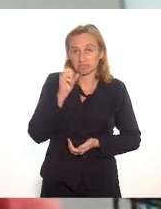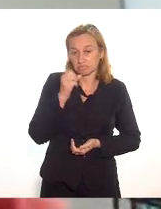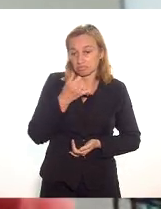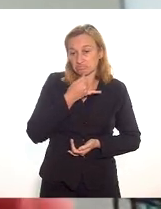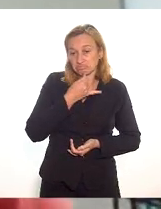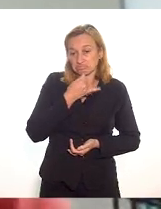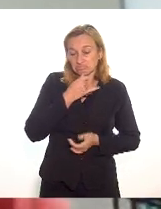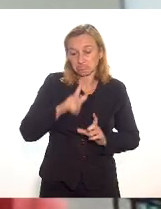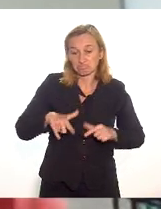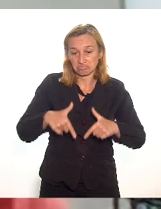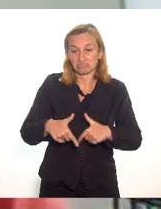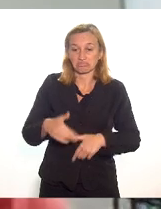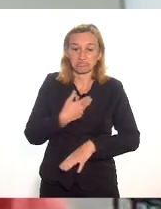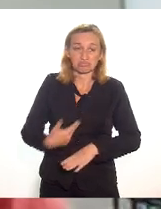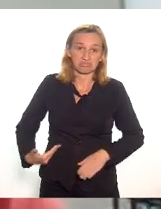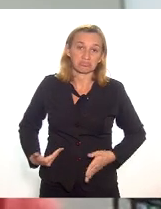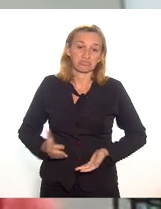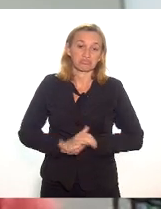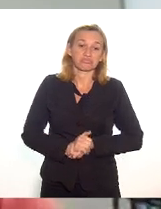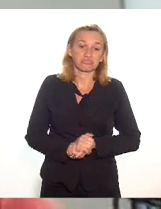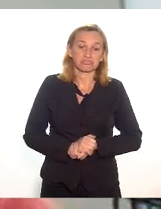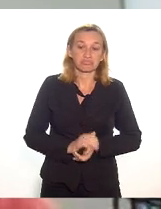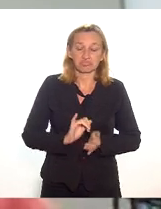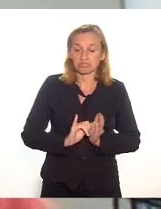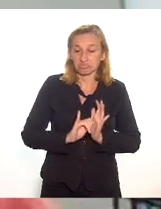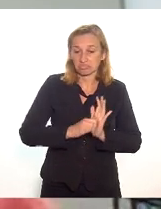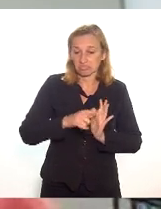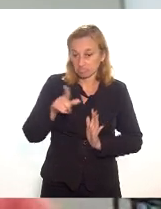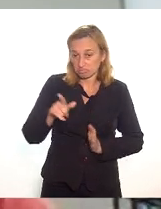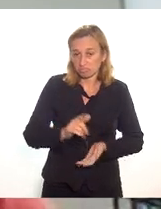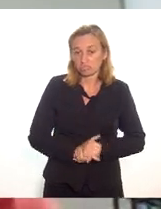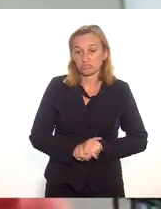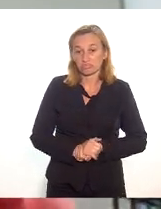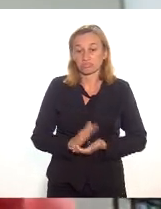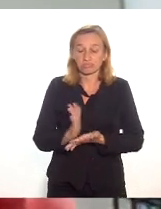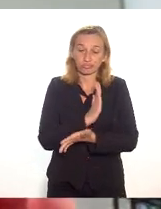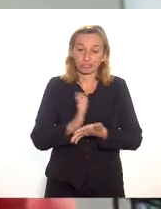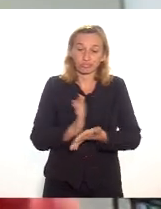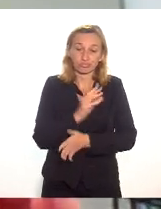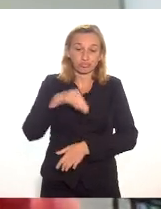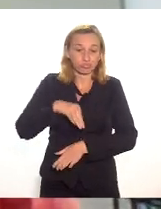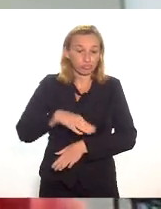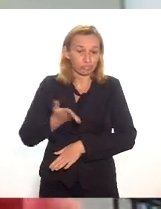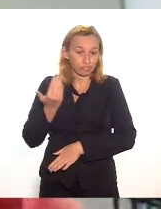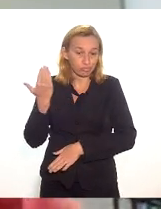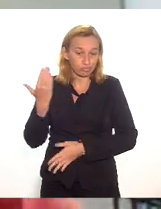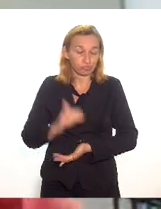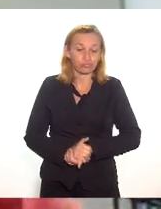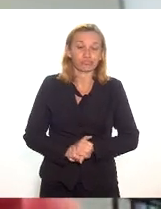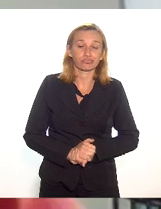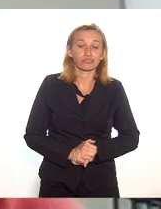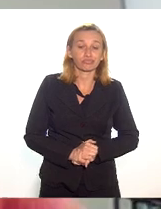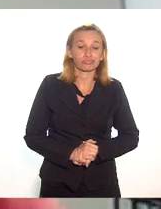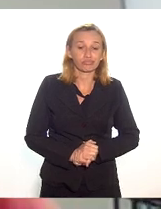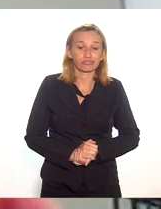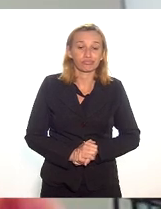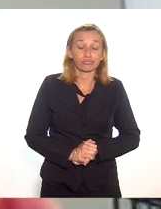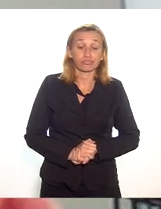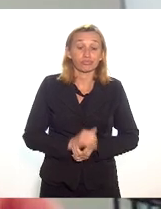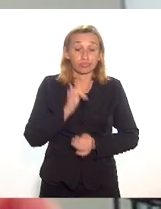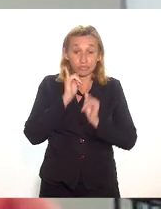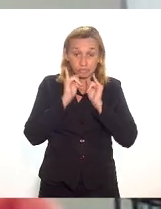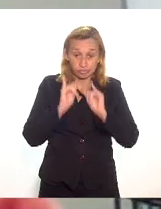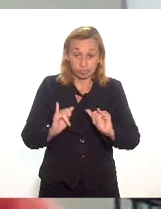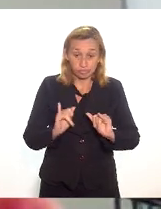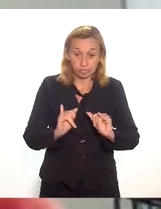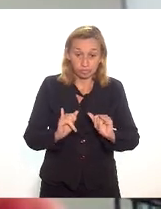ato do governador que publicou, há alguns minutos atrás, um ato informando